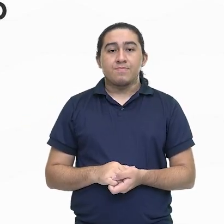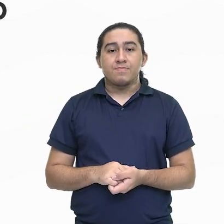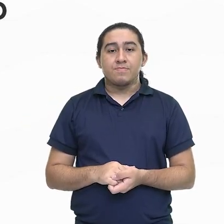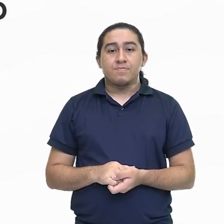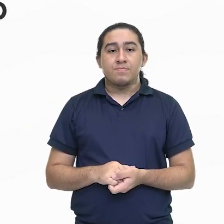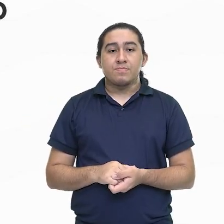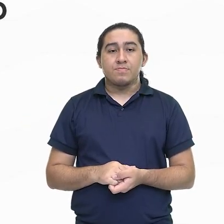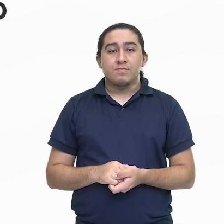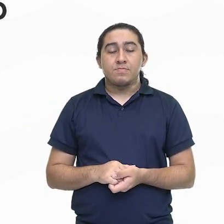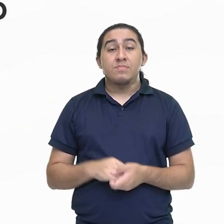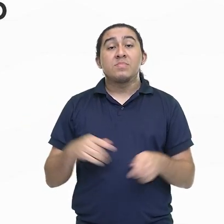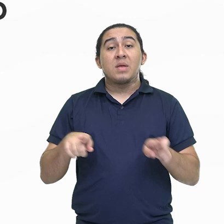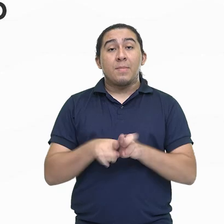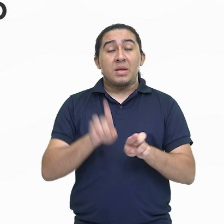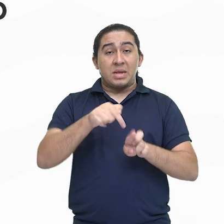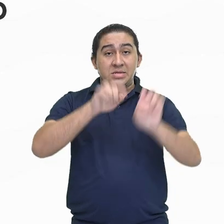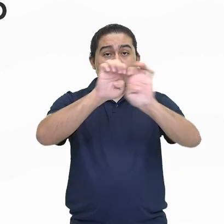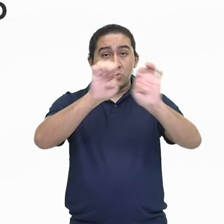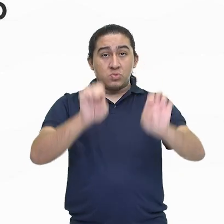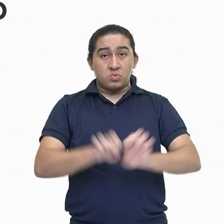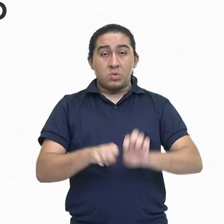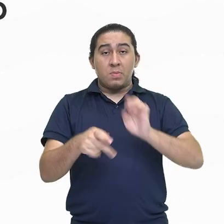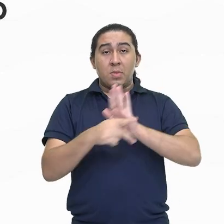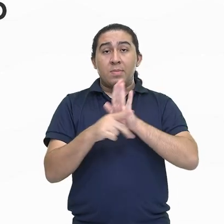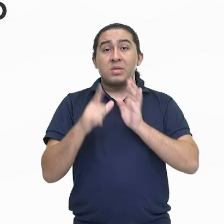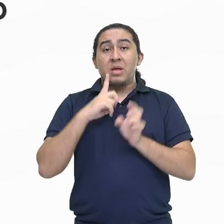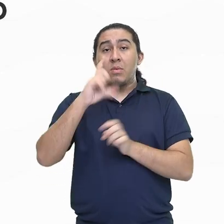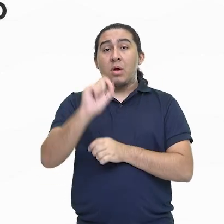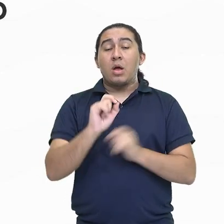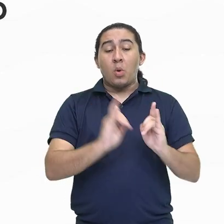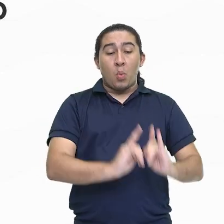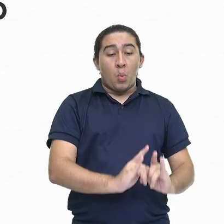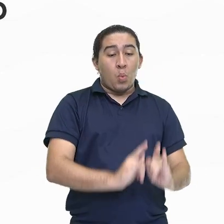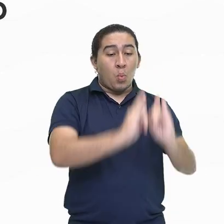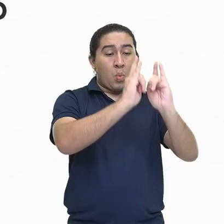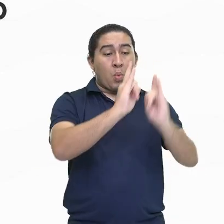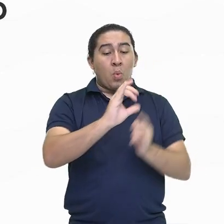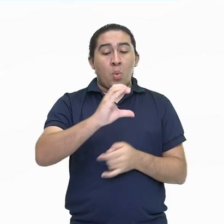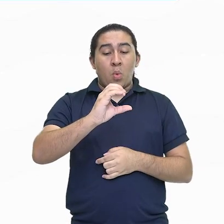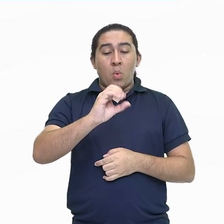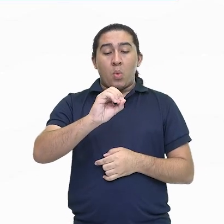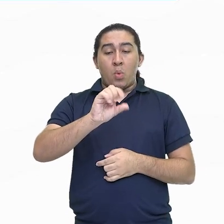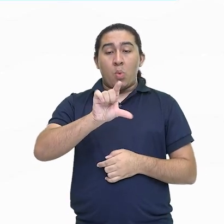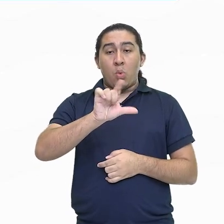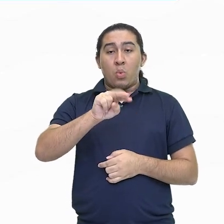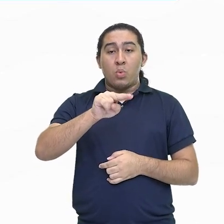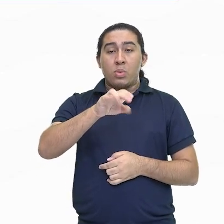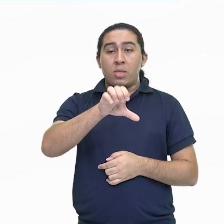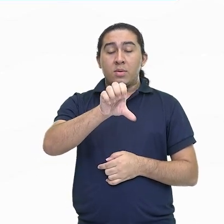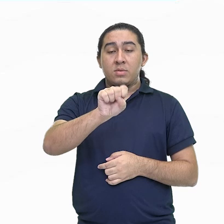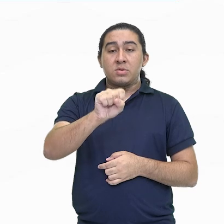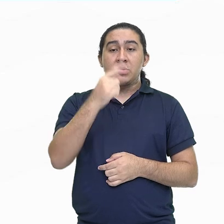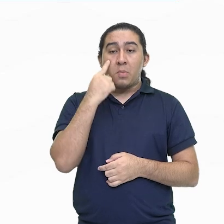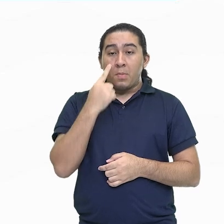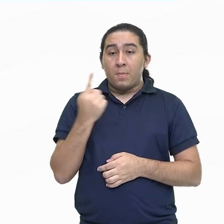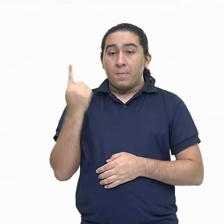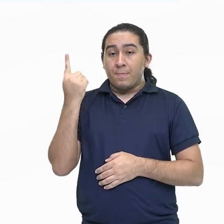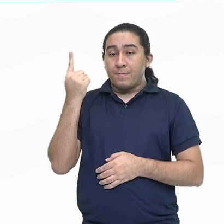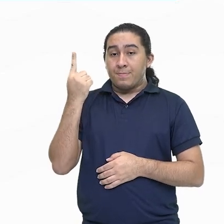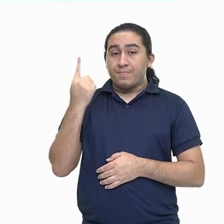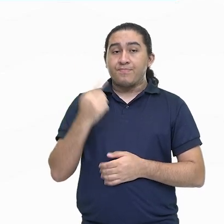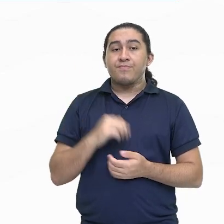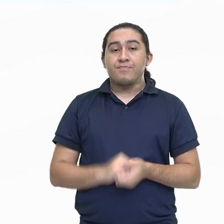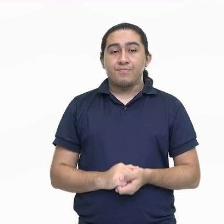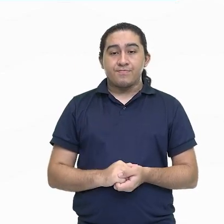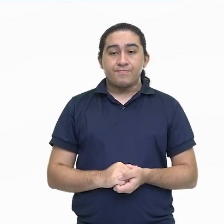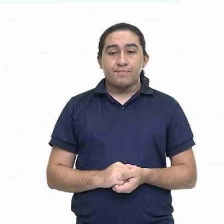arquitetura grega, nós temos elementos muito importantes que são as colunas. Então, vamos recordar o que nós vimos sobre as colunas. As